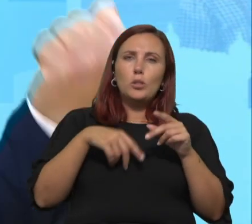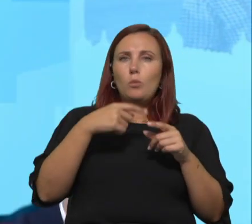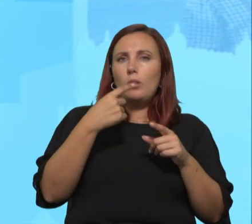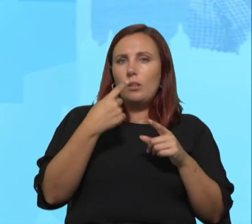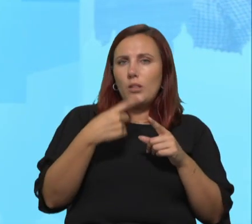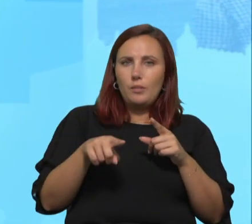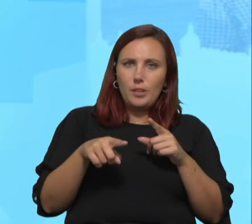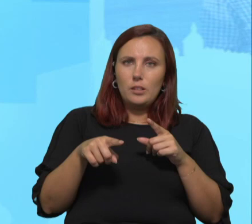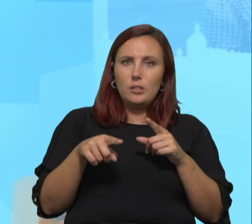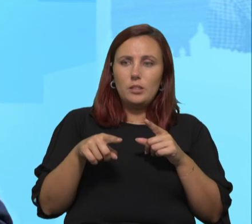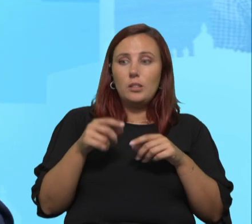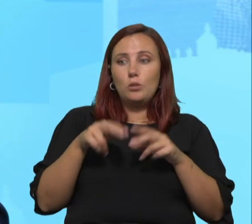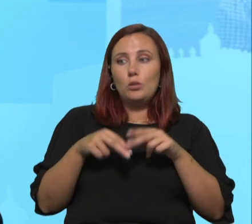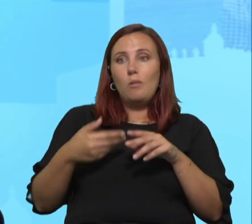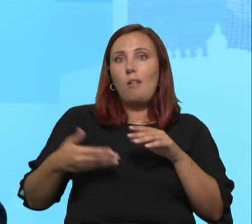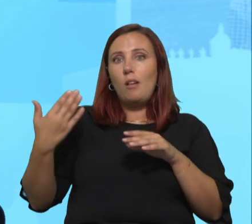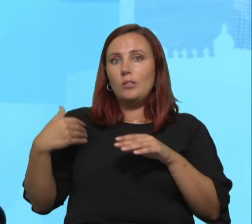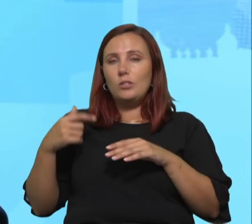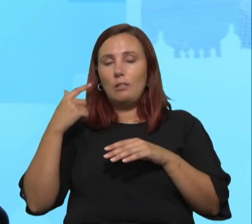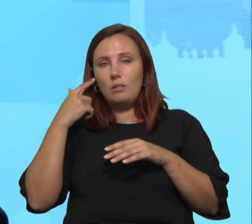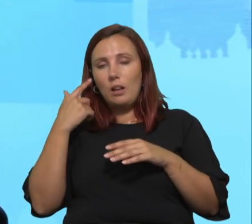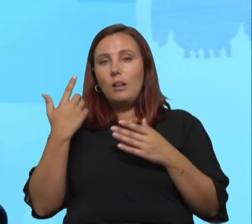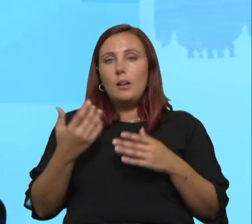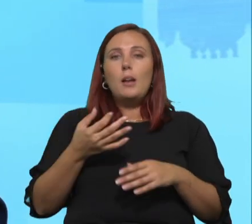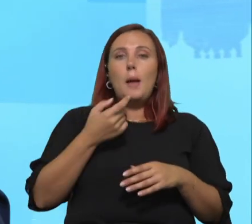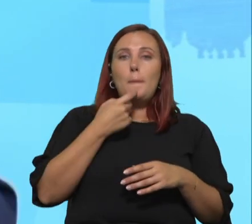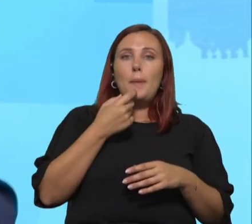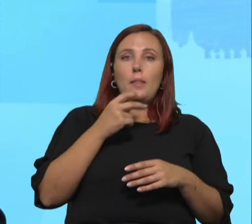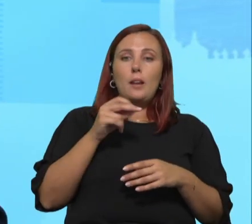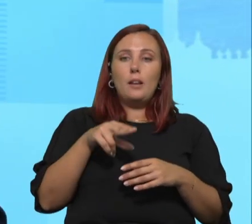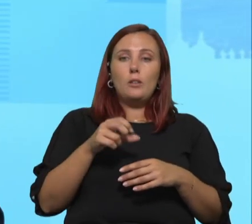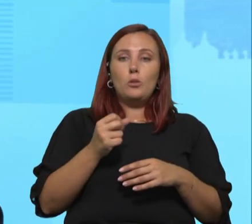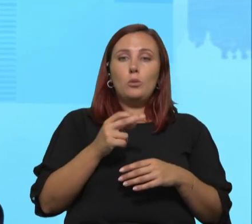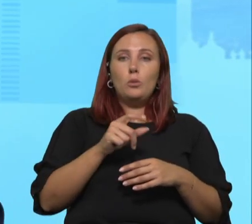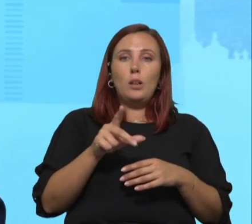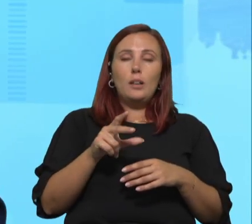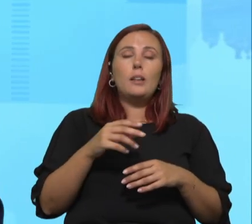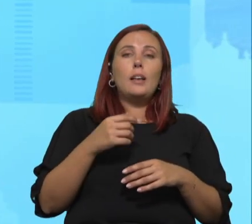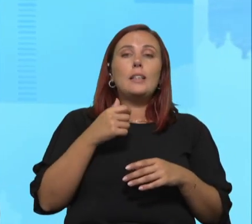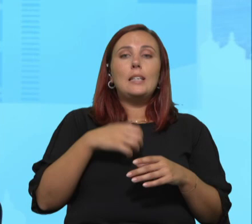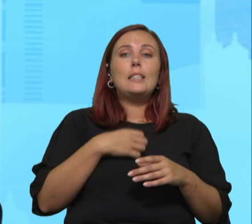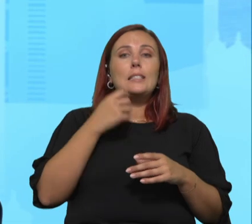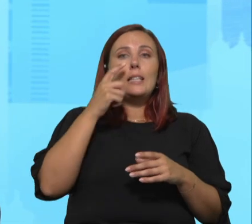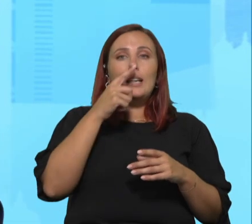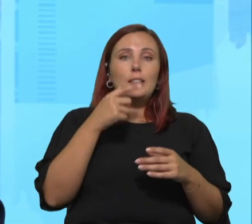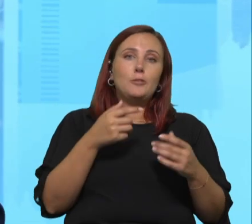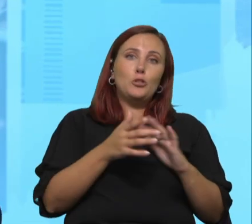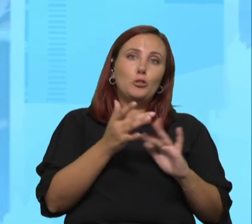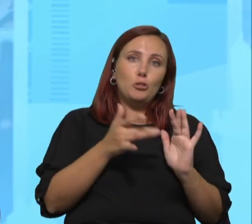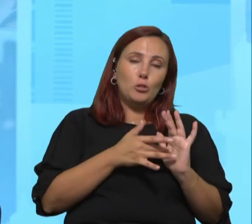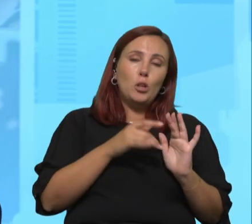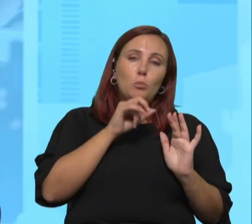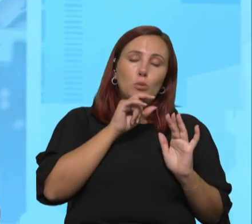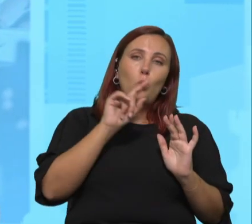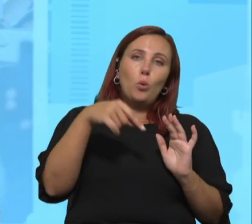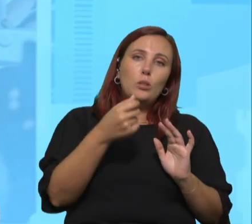da construção que tinha sido feita. Esta pedra angular é agora Jesus Cristo, que possibilita, uma outra frase